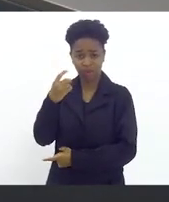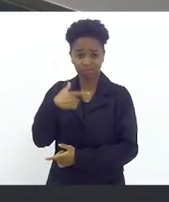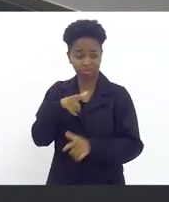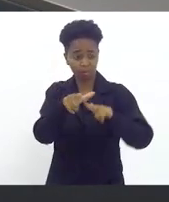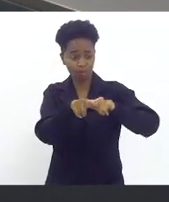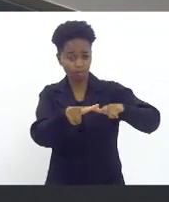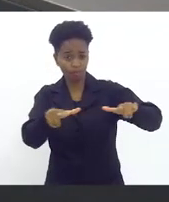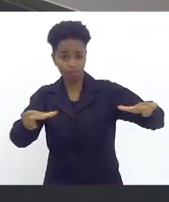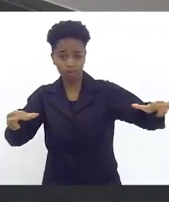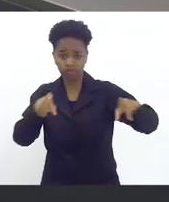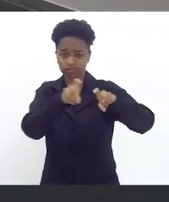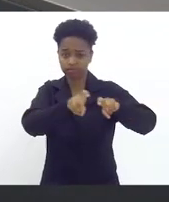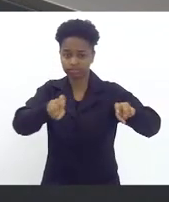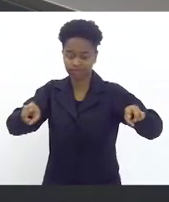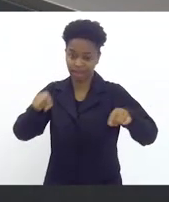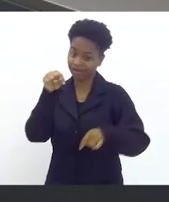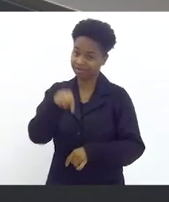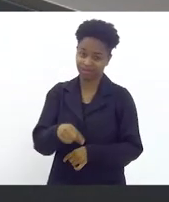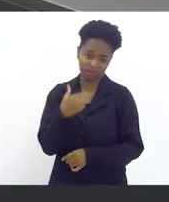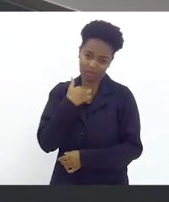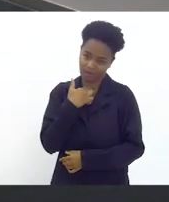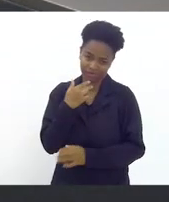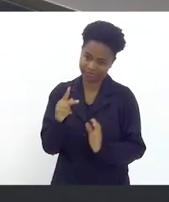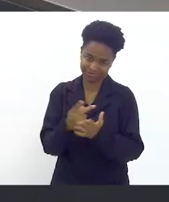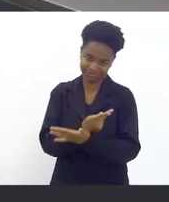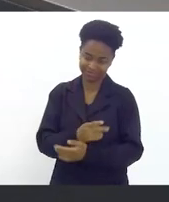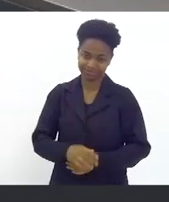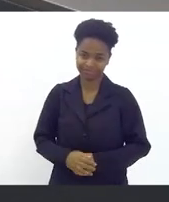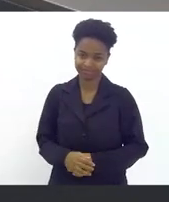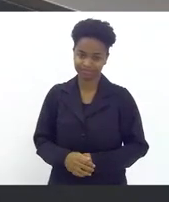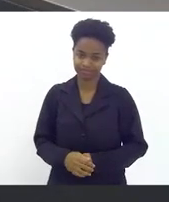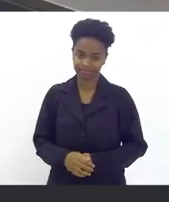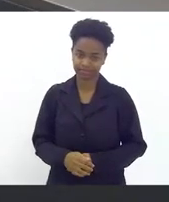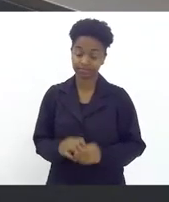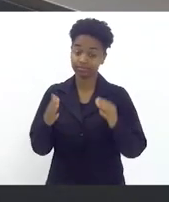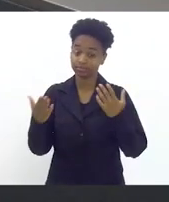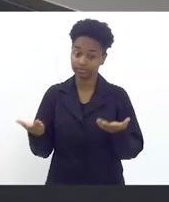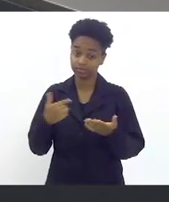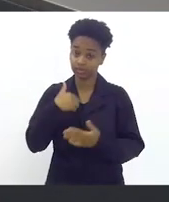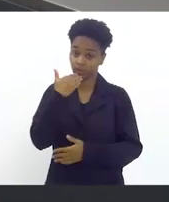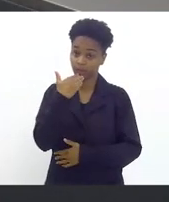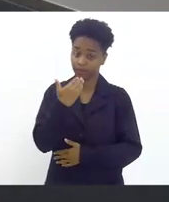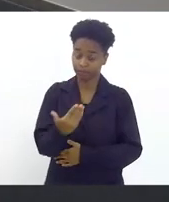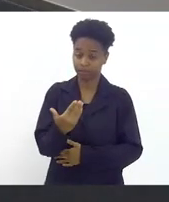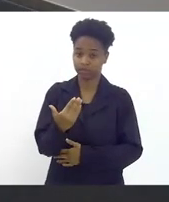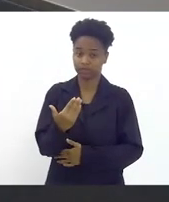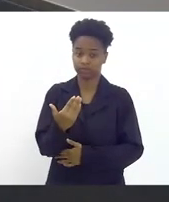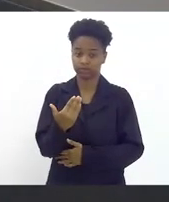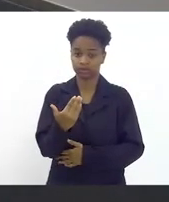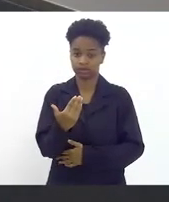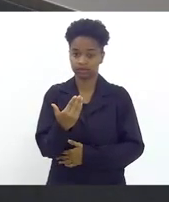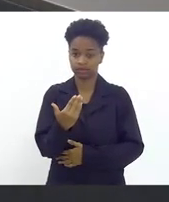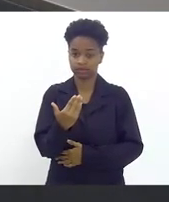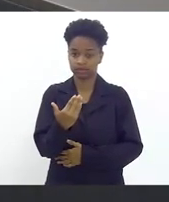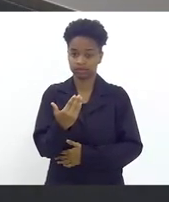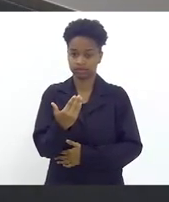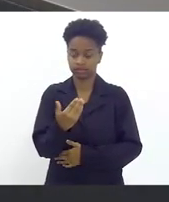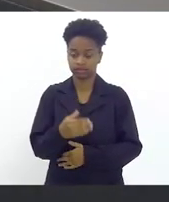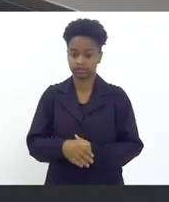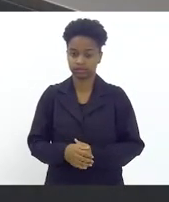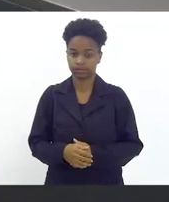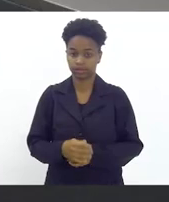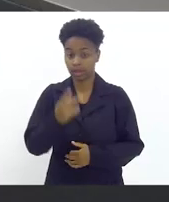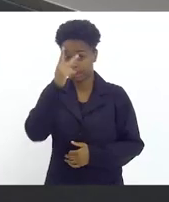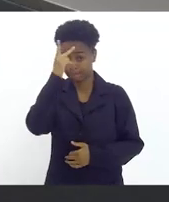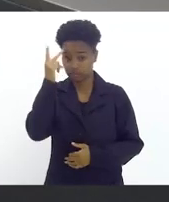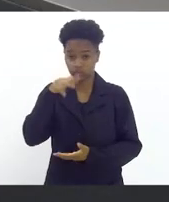os lugares aqui vazios não pode ser então pedir aqui para a